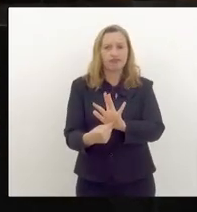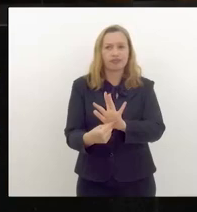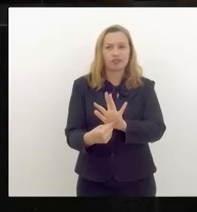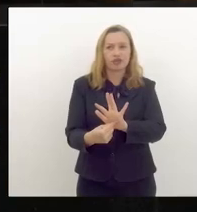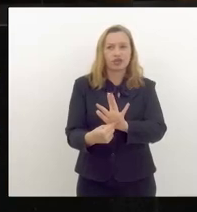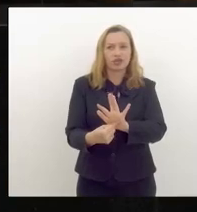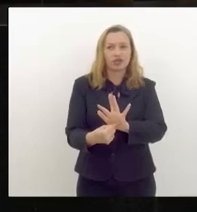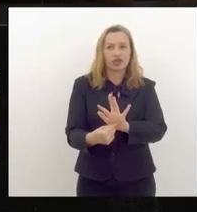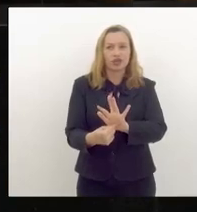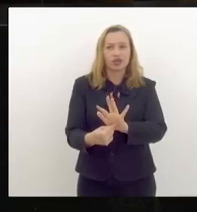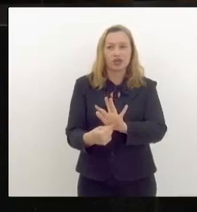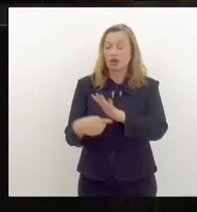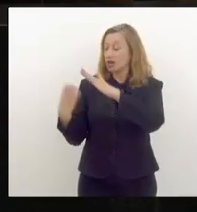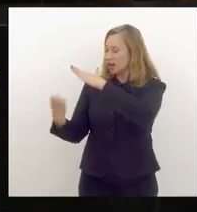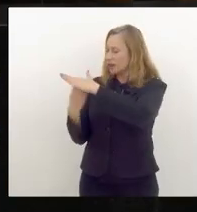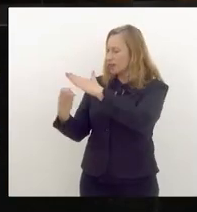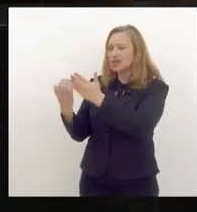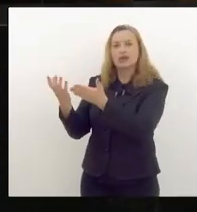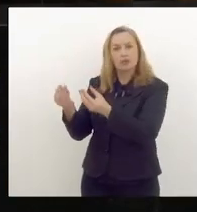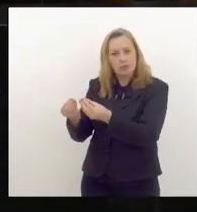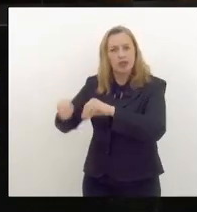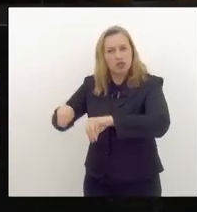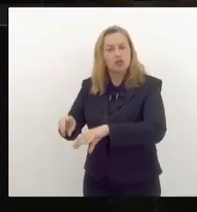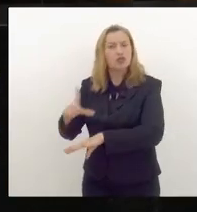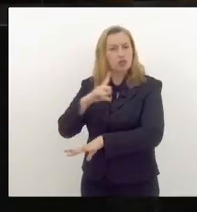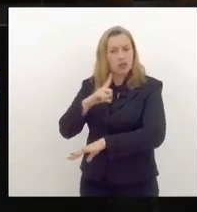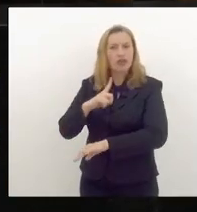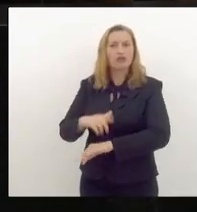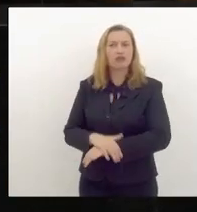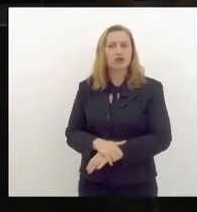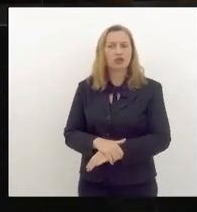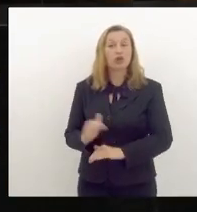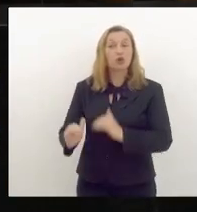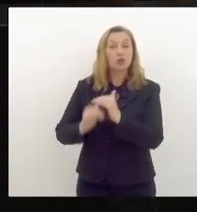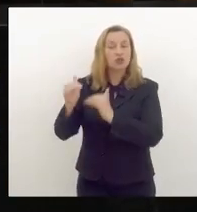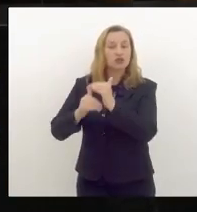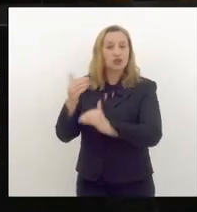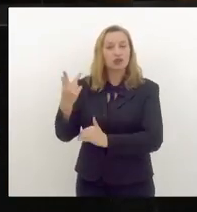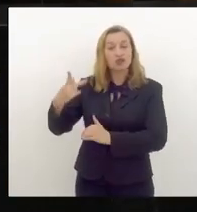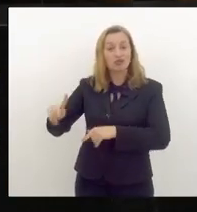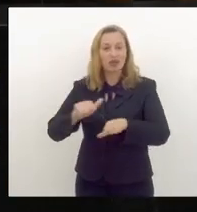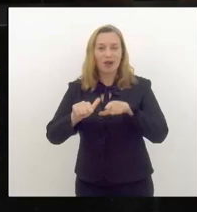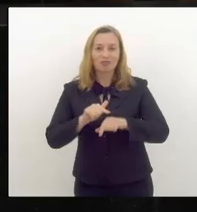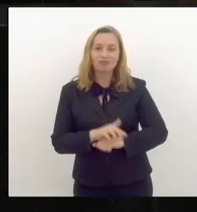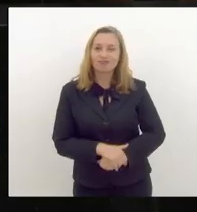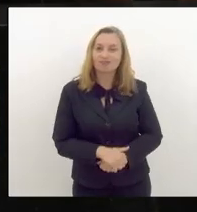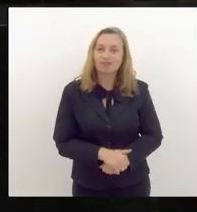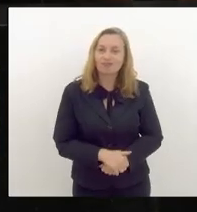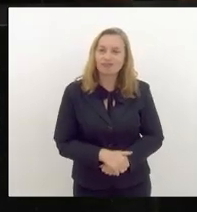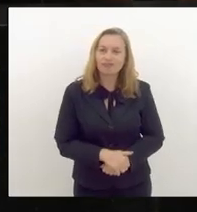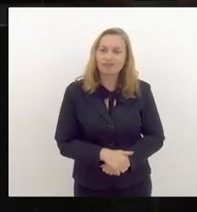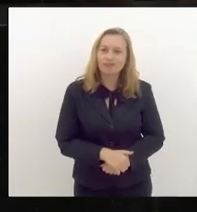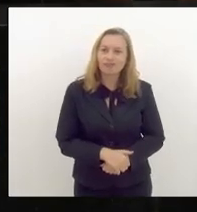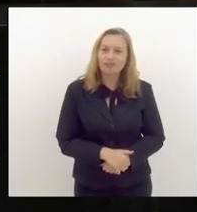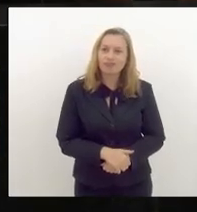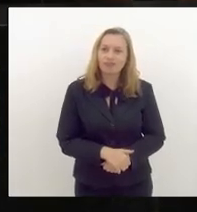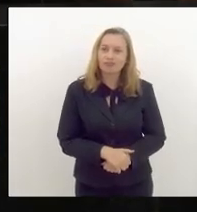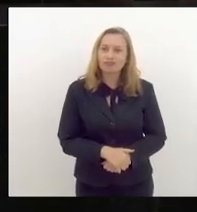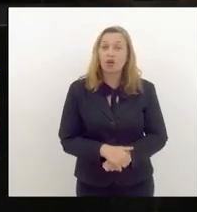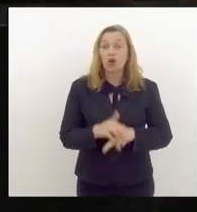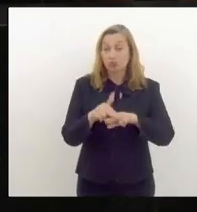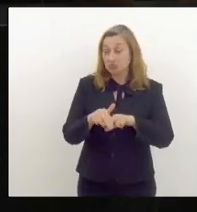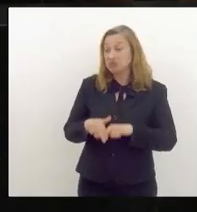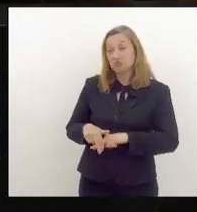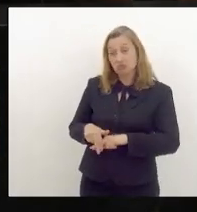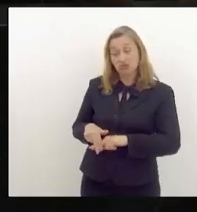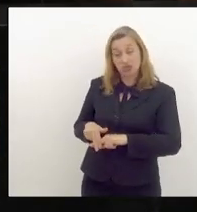a concessionária teve prejuízo e o desenvolvimento de sua atividade por essa